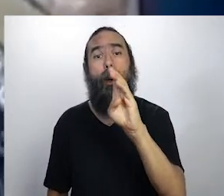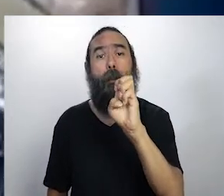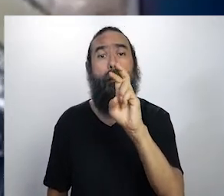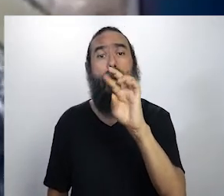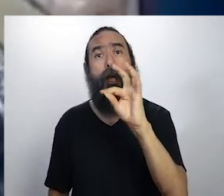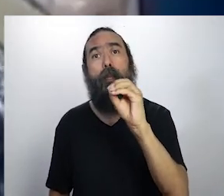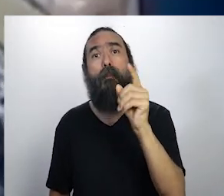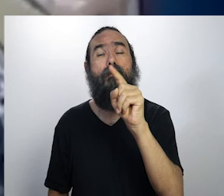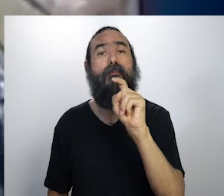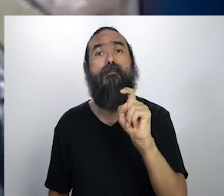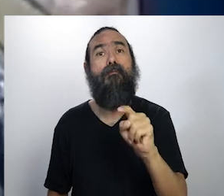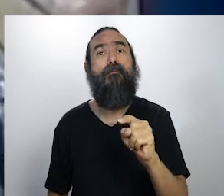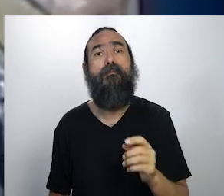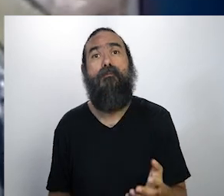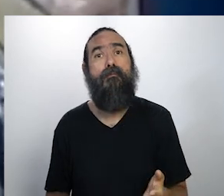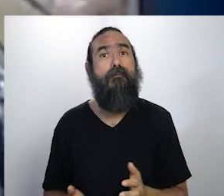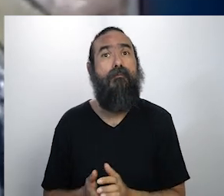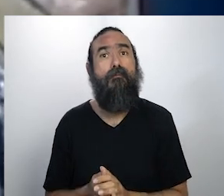desculpa.